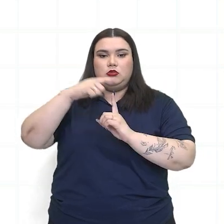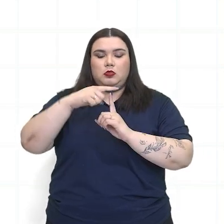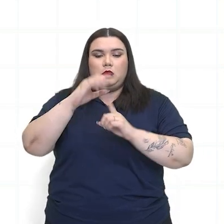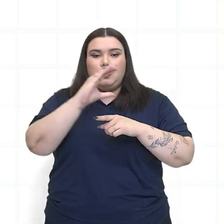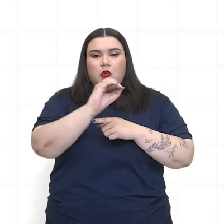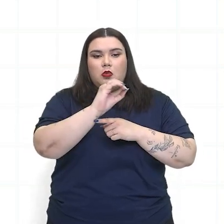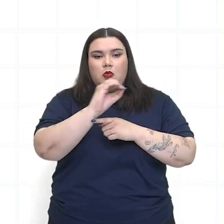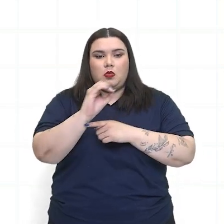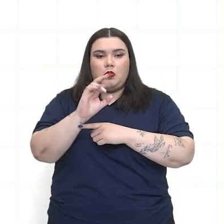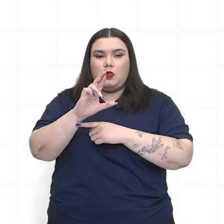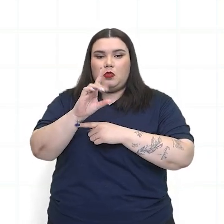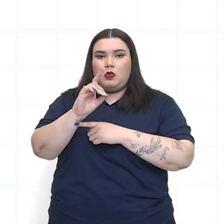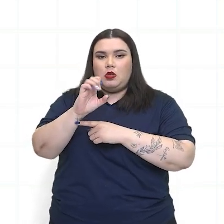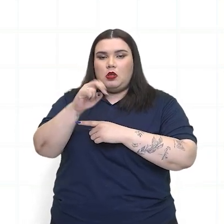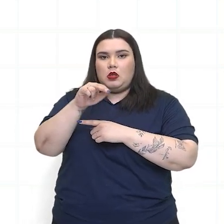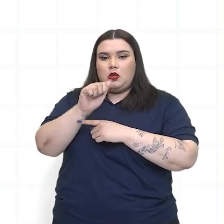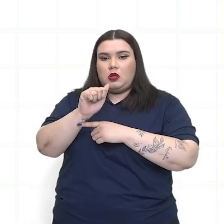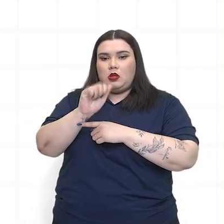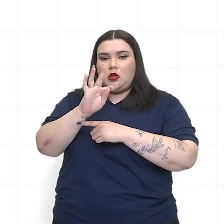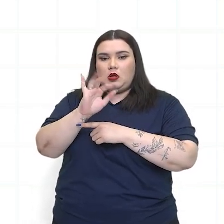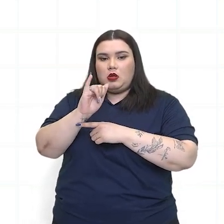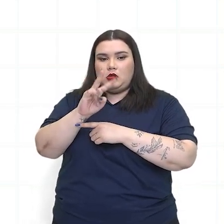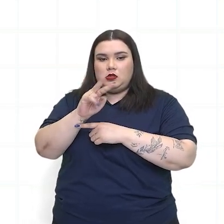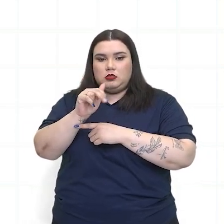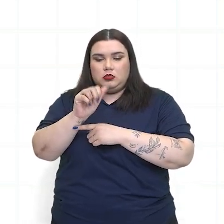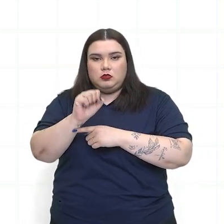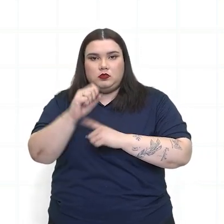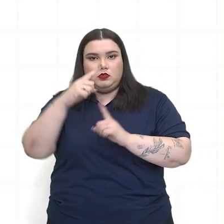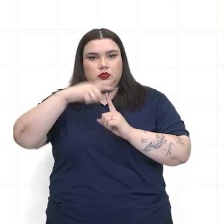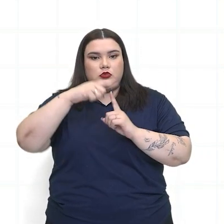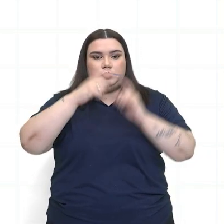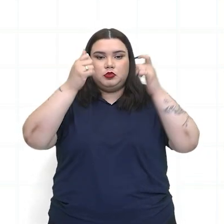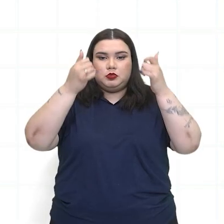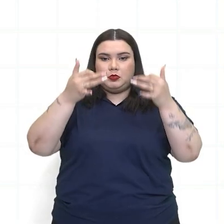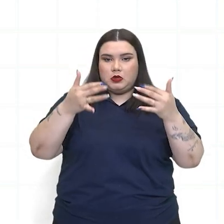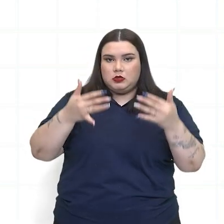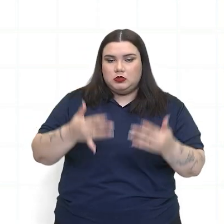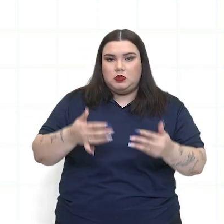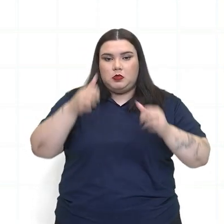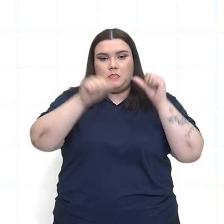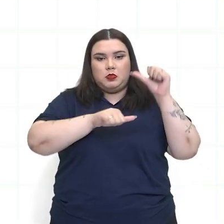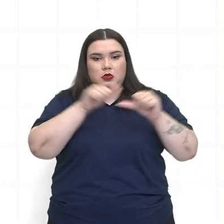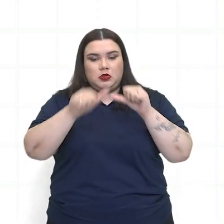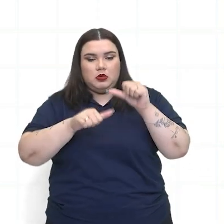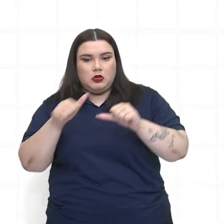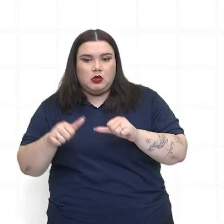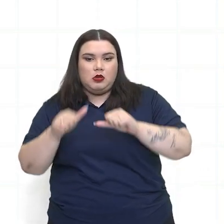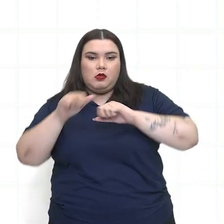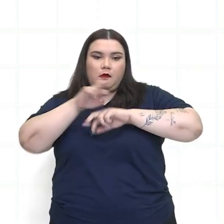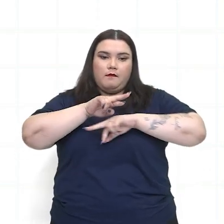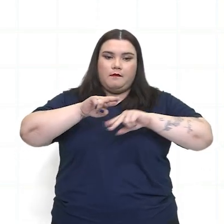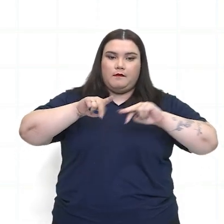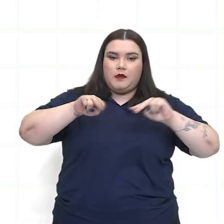coordenadas, né? Com a ideia de quê? De alternância, as alternativas, as explicativas, as